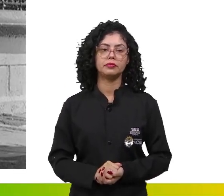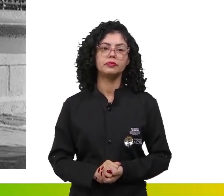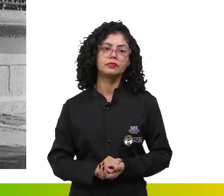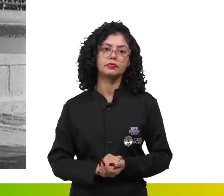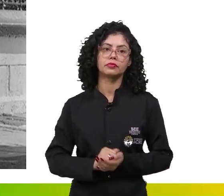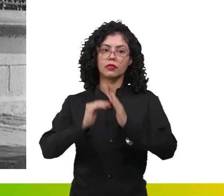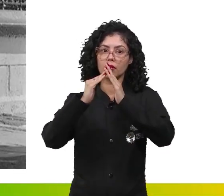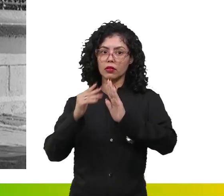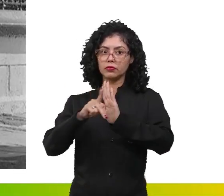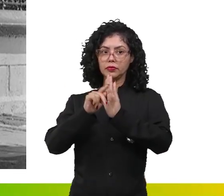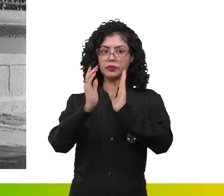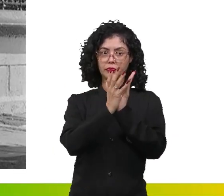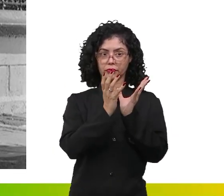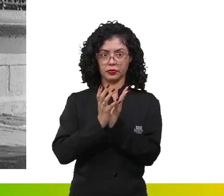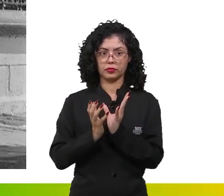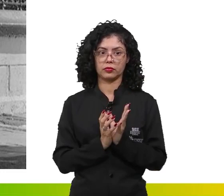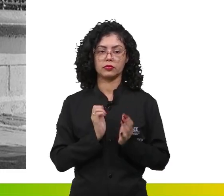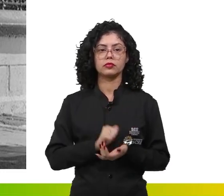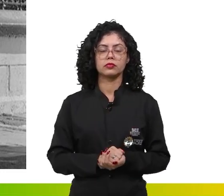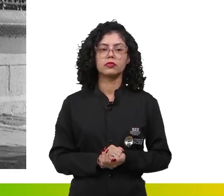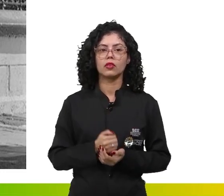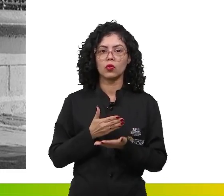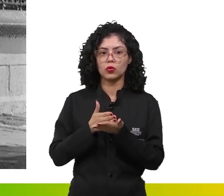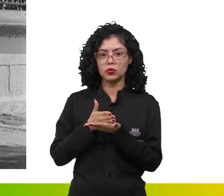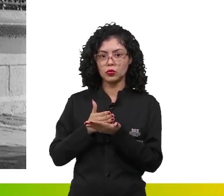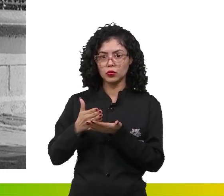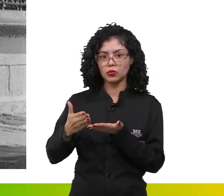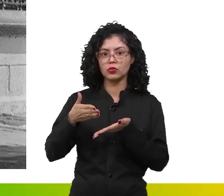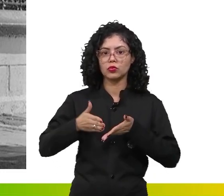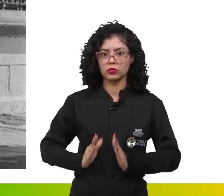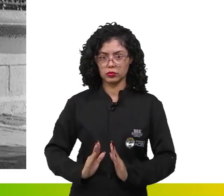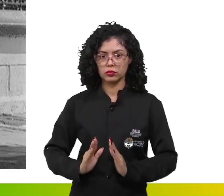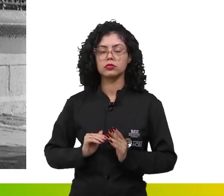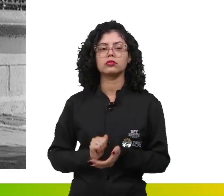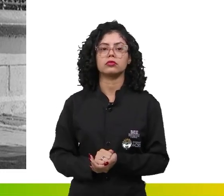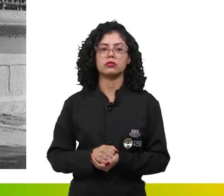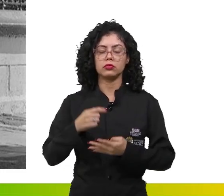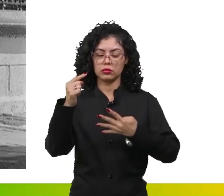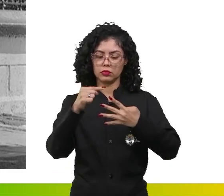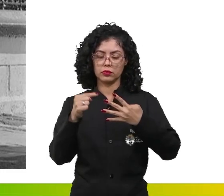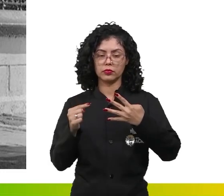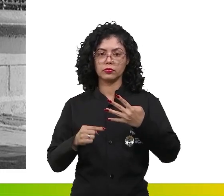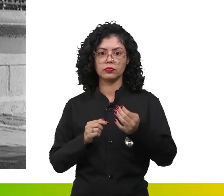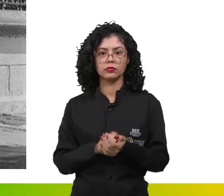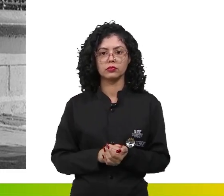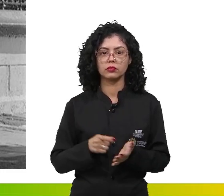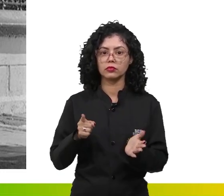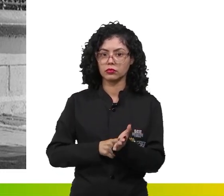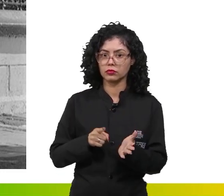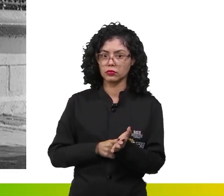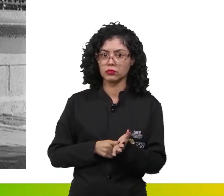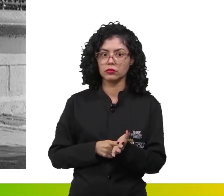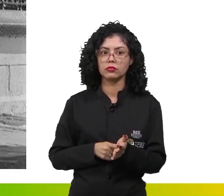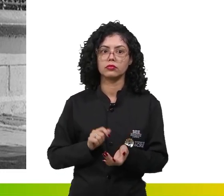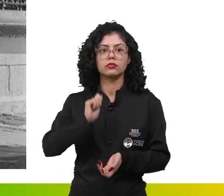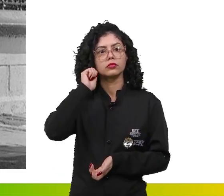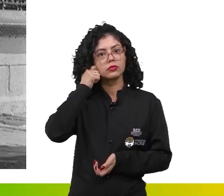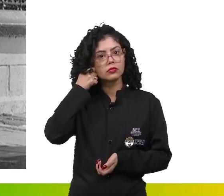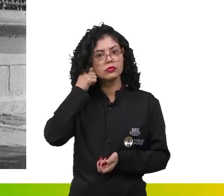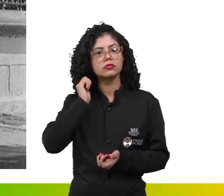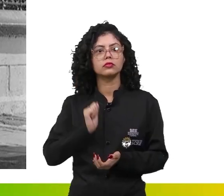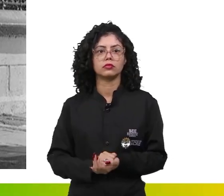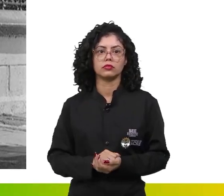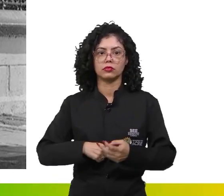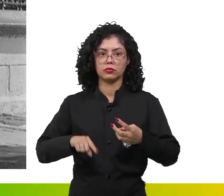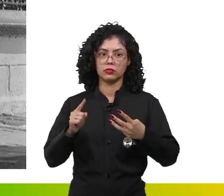Os habitantes eram classificados desde o seu nascimento em 4 categorias: brancos,